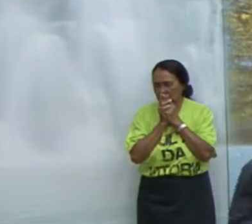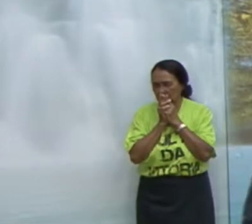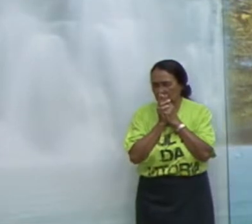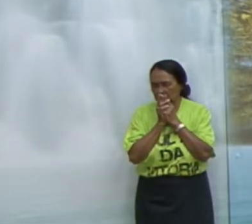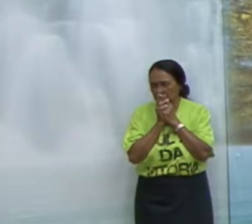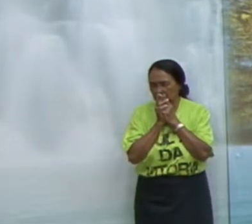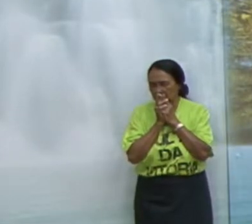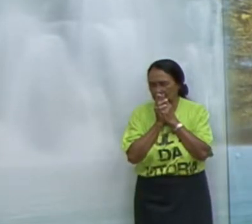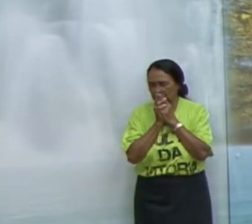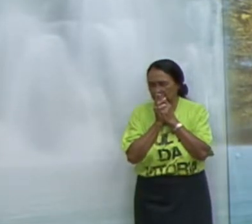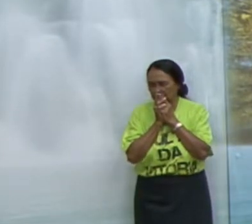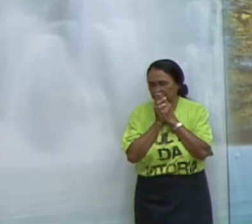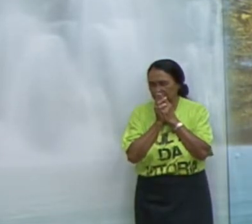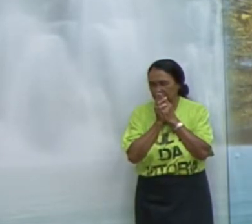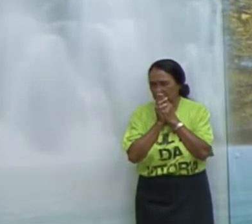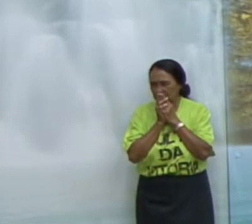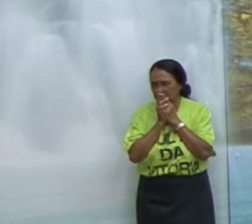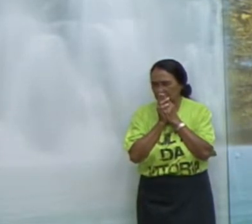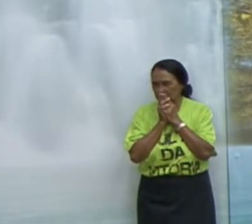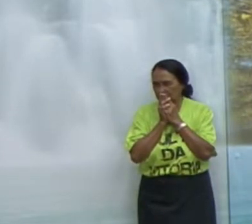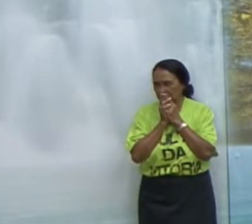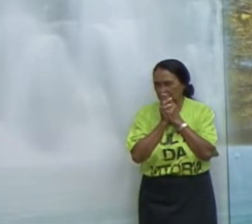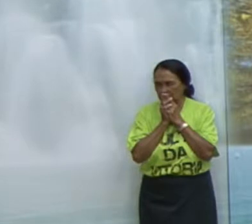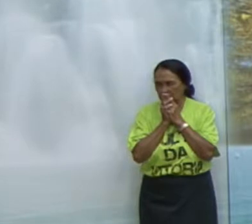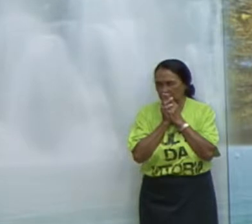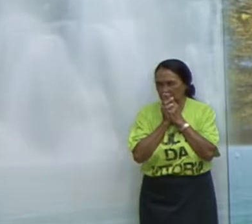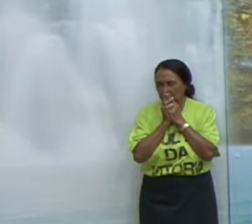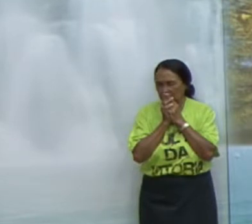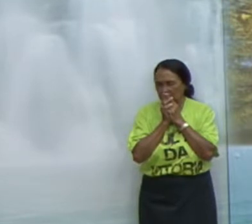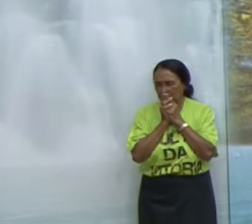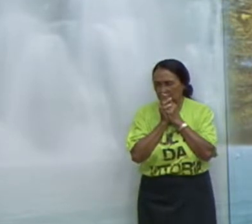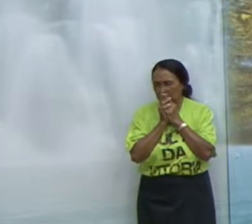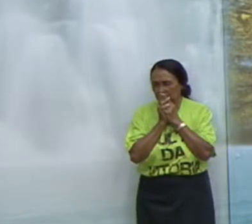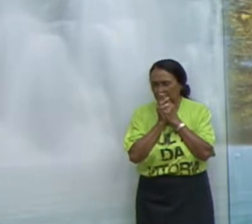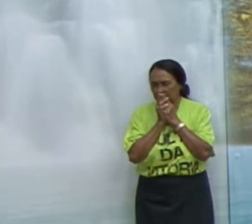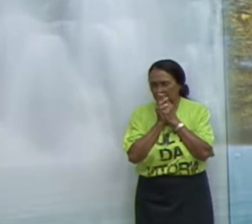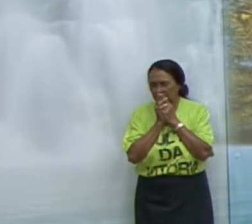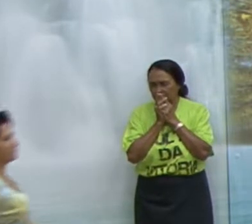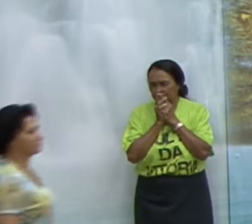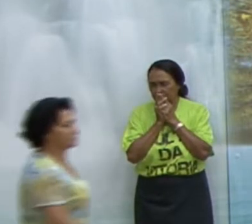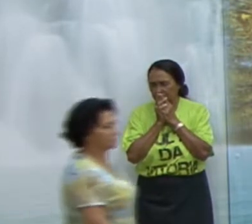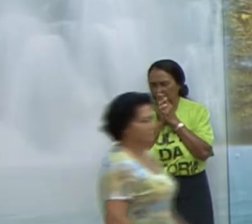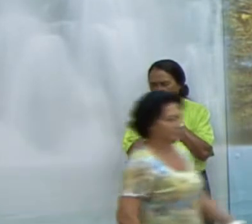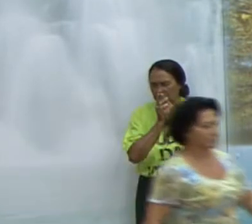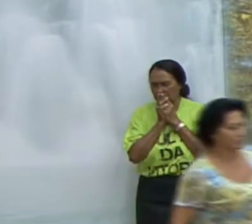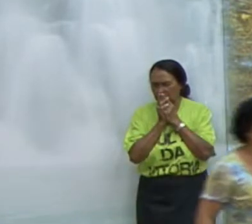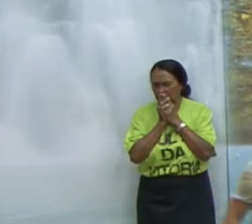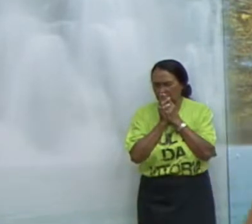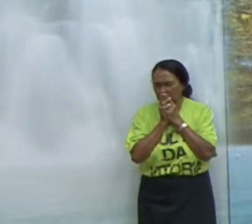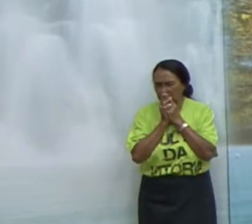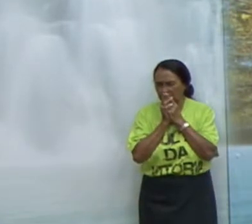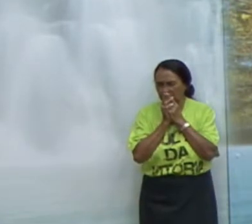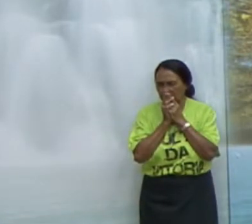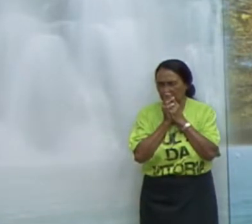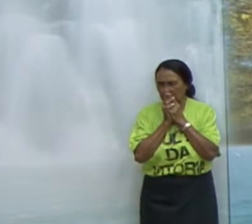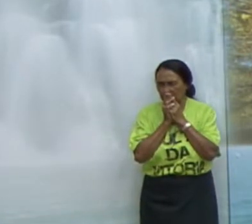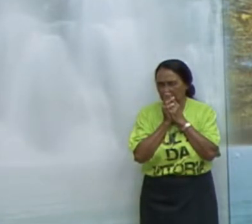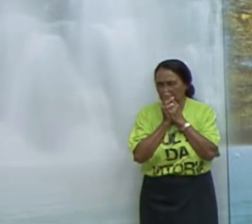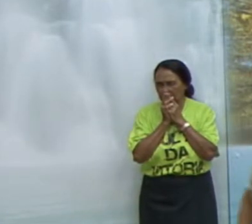falou assim: quer que isso mude, em outras palavras? Se tranque em casa um dia, uma semana de jejum em